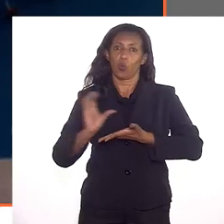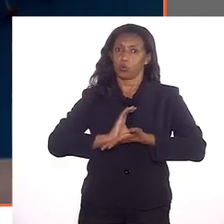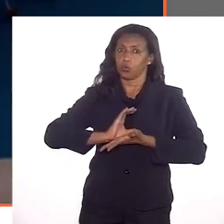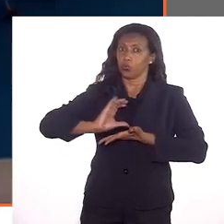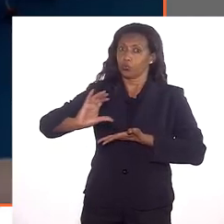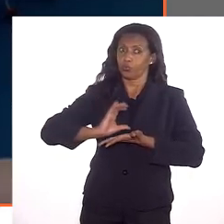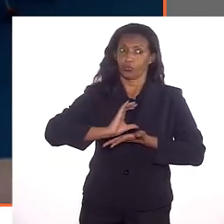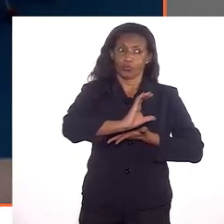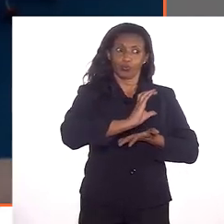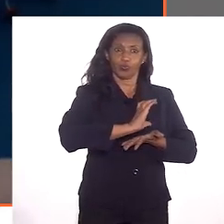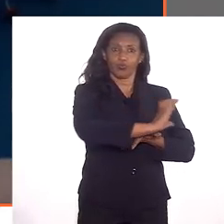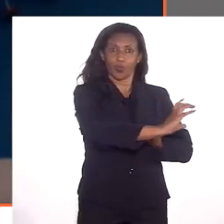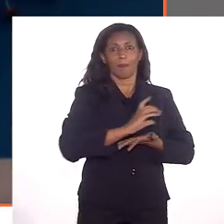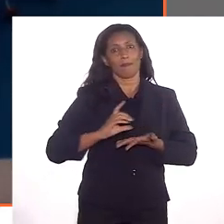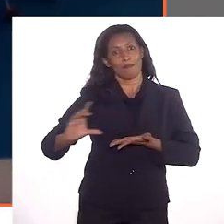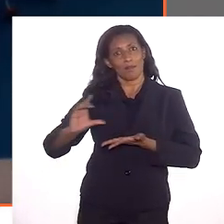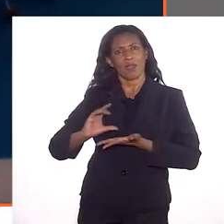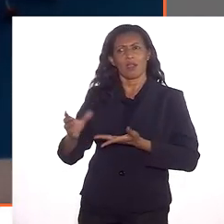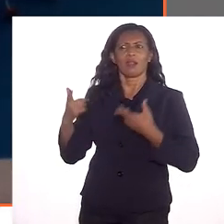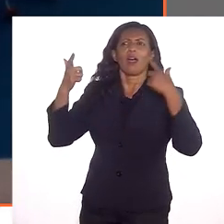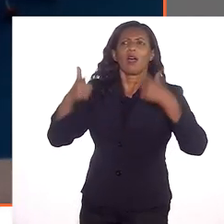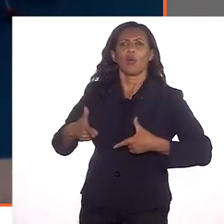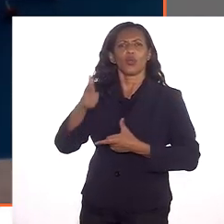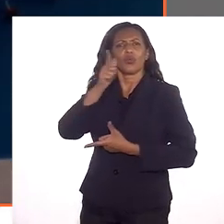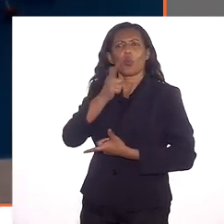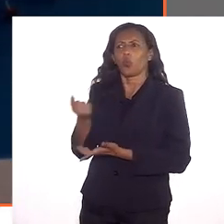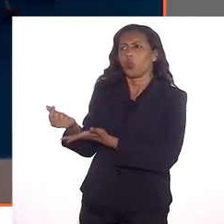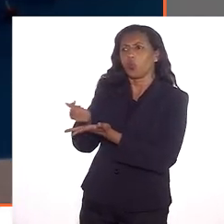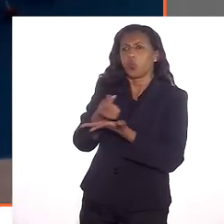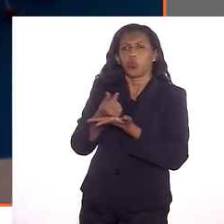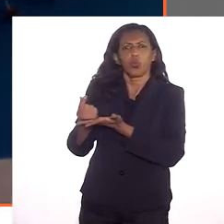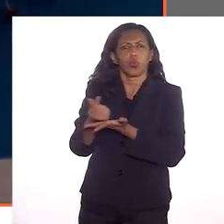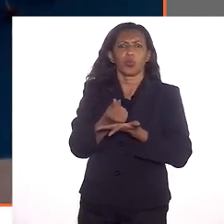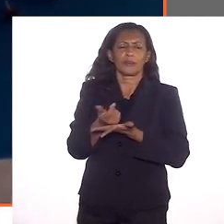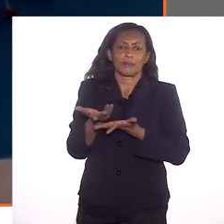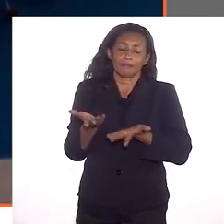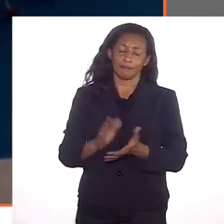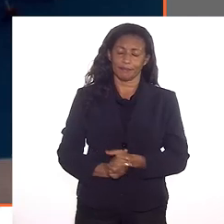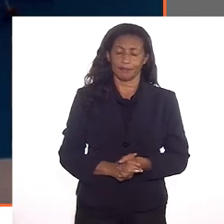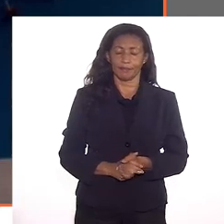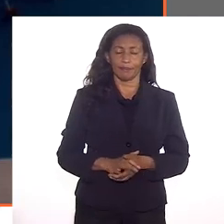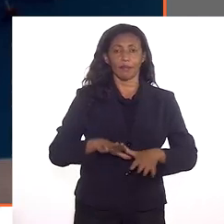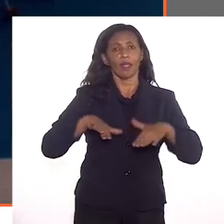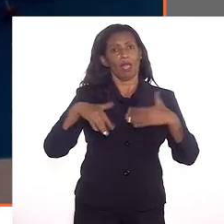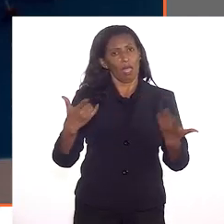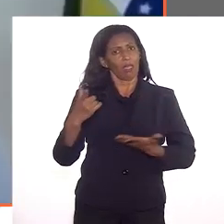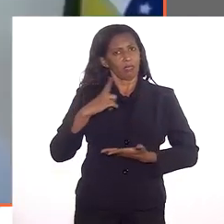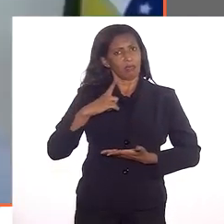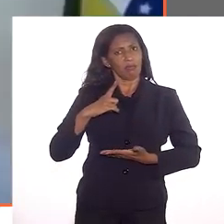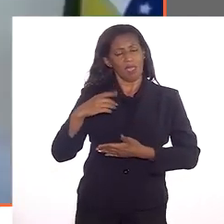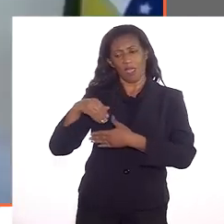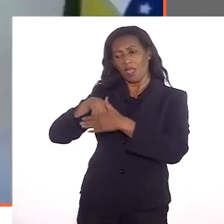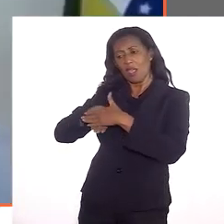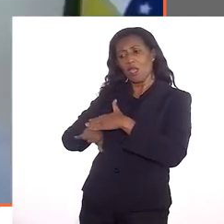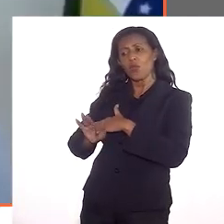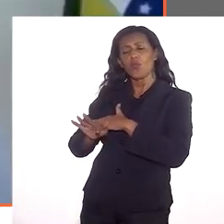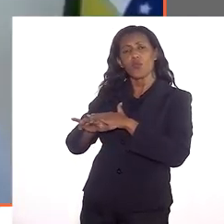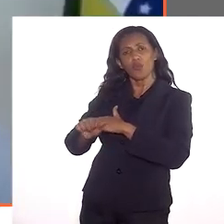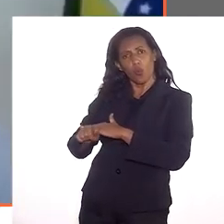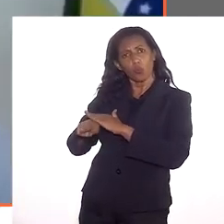recursos para serem usados e destinados para essas ações. De onde vão vir esses recursos? Fala um pouquinho para a gente sobre isso. Então, a gente tem um fundo